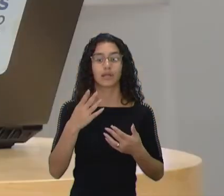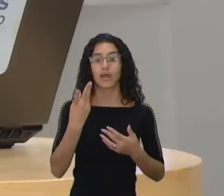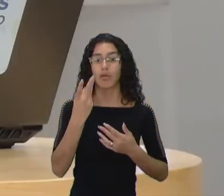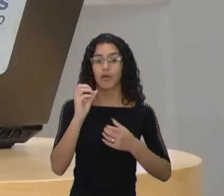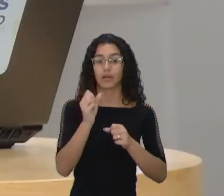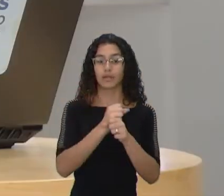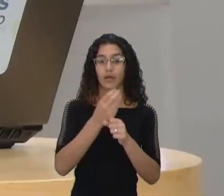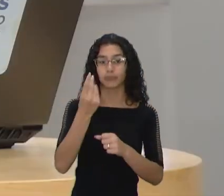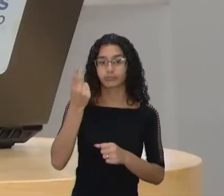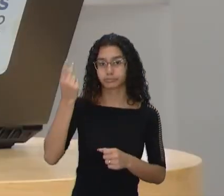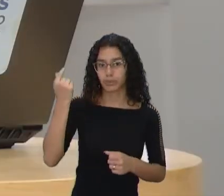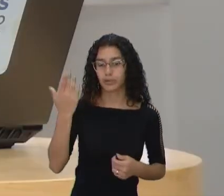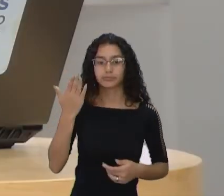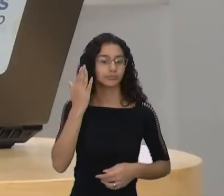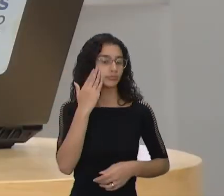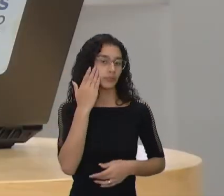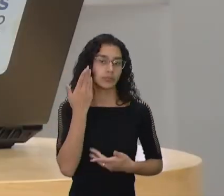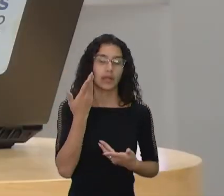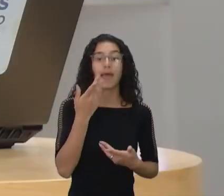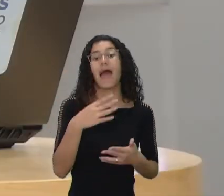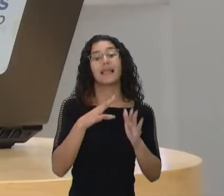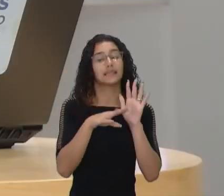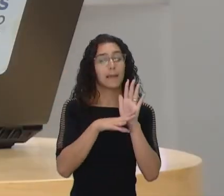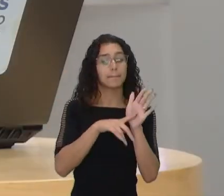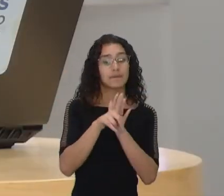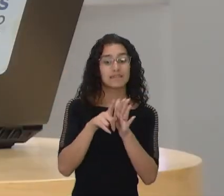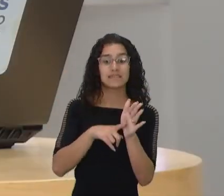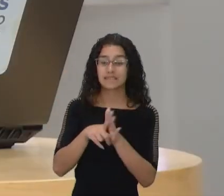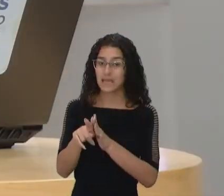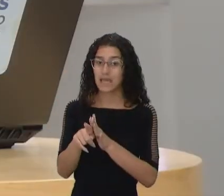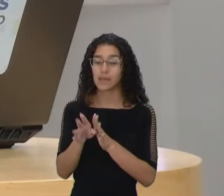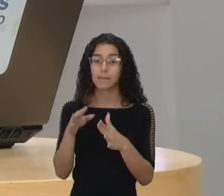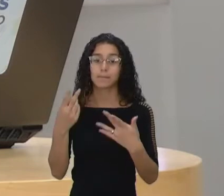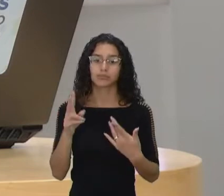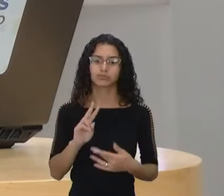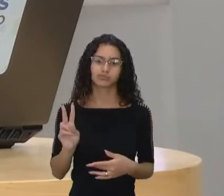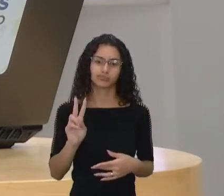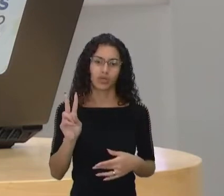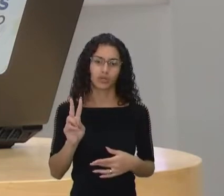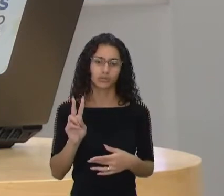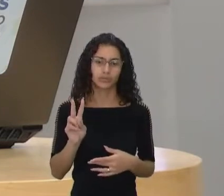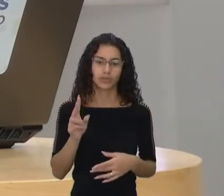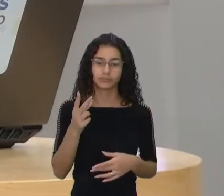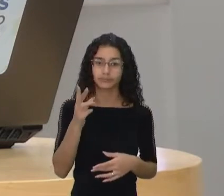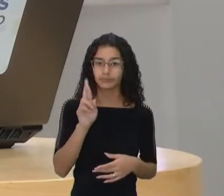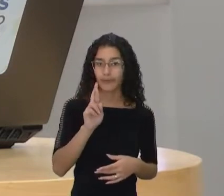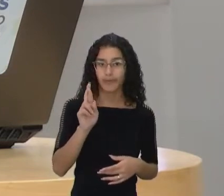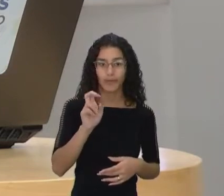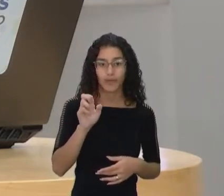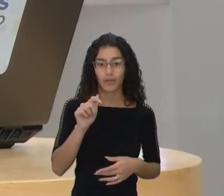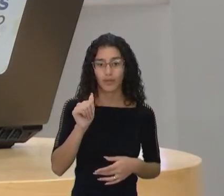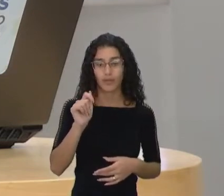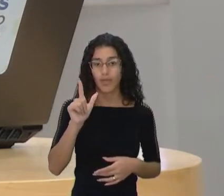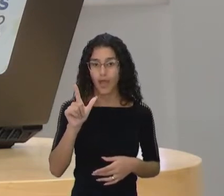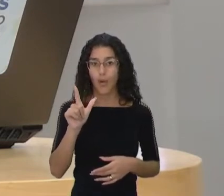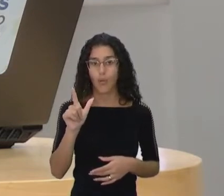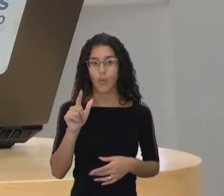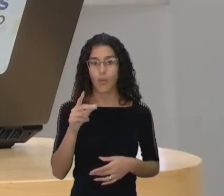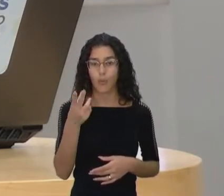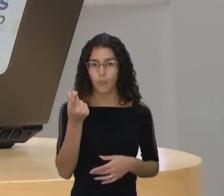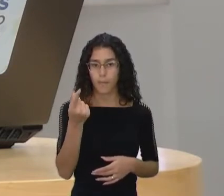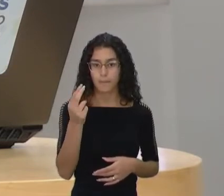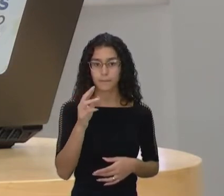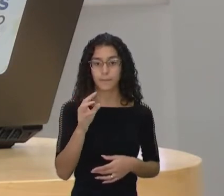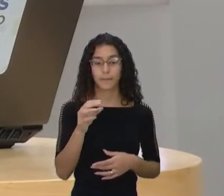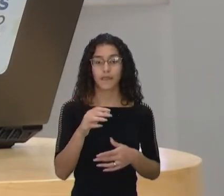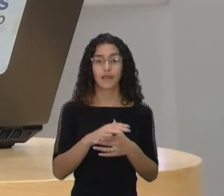anos atrás. Eu não saberia, eu até pesquisei, mas o valor não era real, não era o real. Não, então, e a